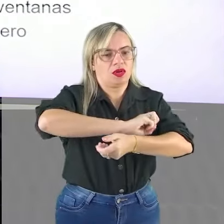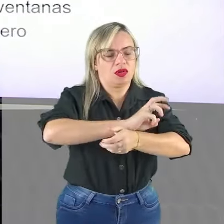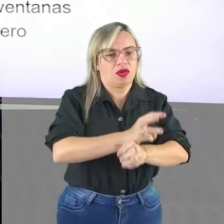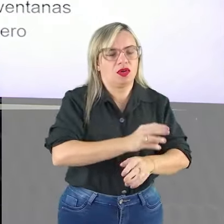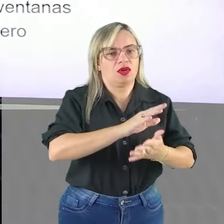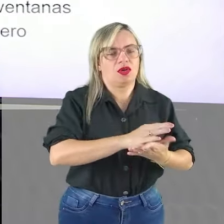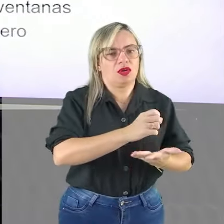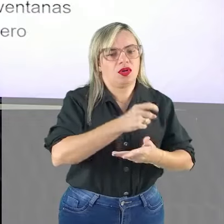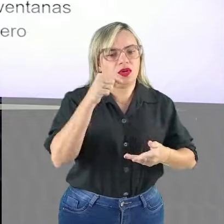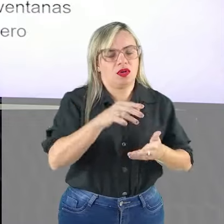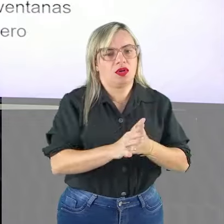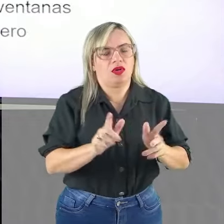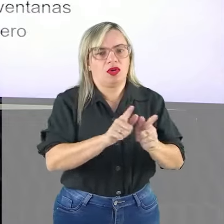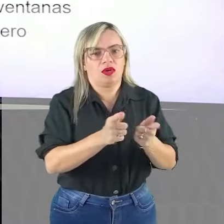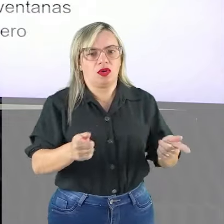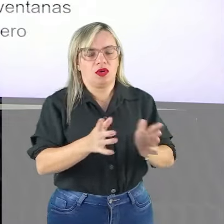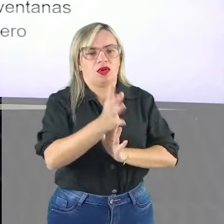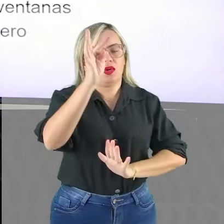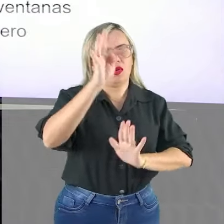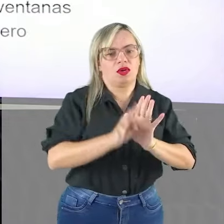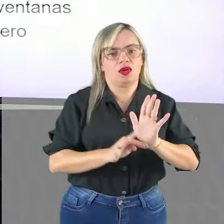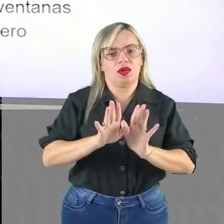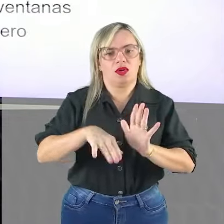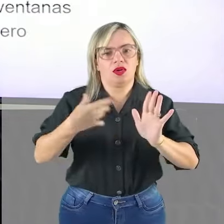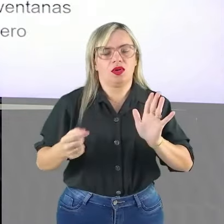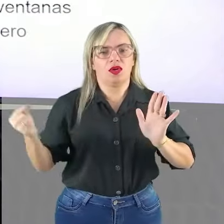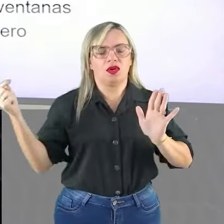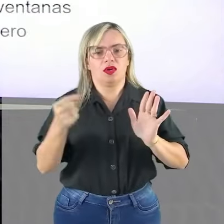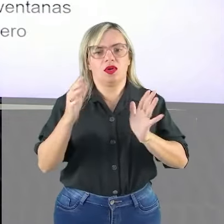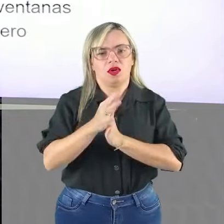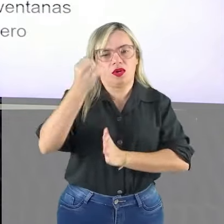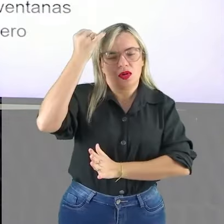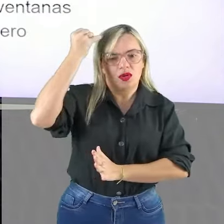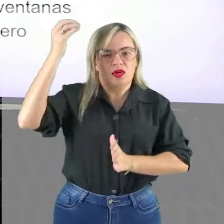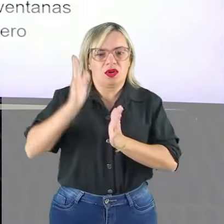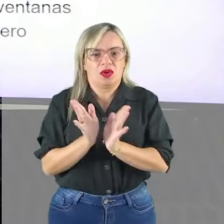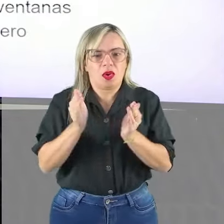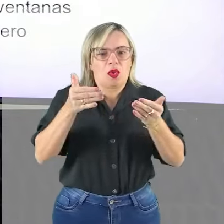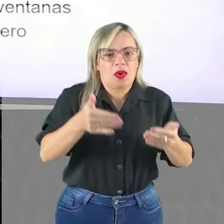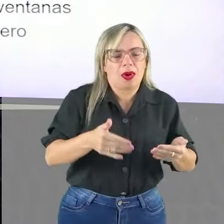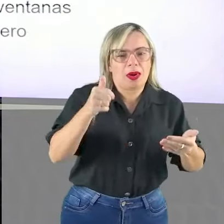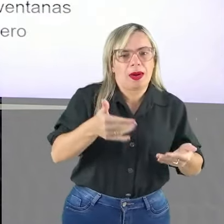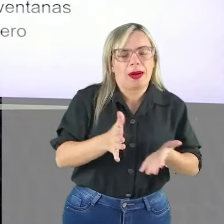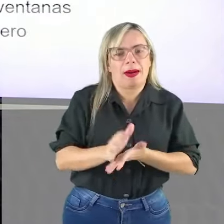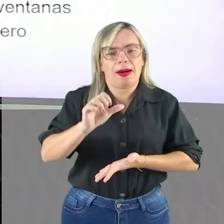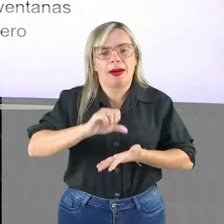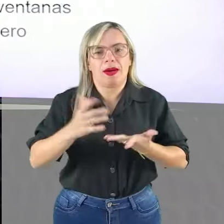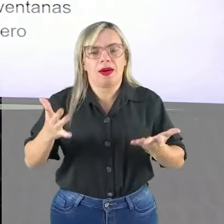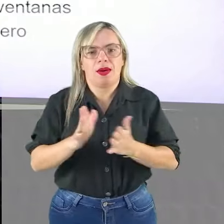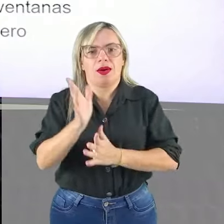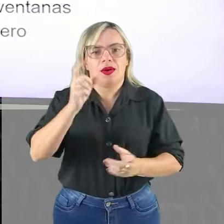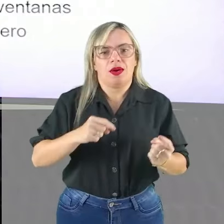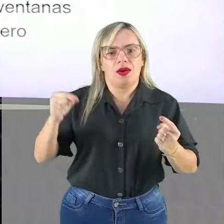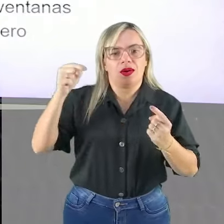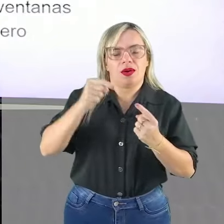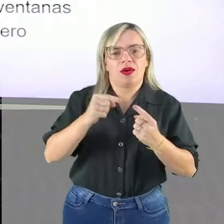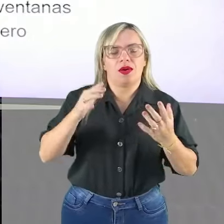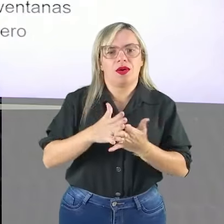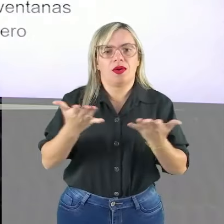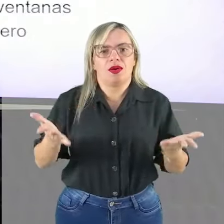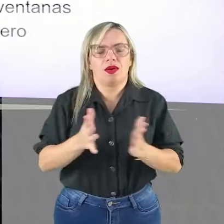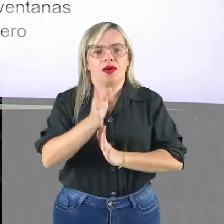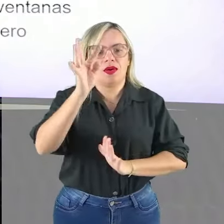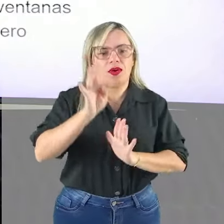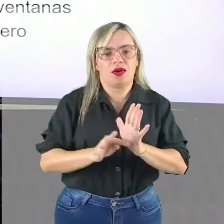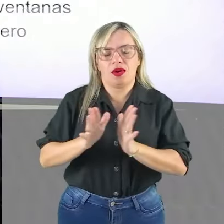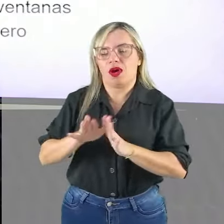muito mais a gramática os textos aí são voltados para a ideia Central Não é isso qual Qual o objetivo do texto quando a gente